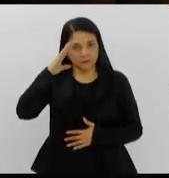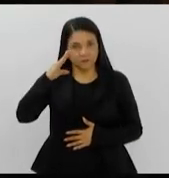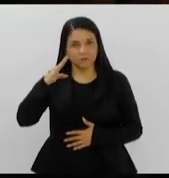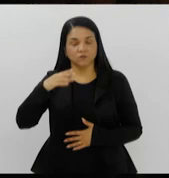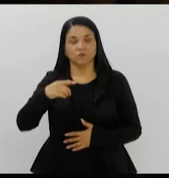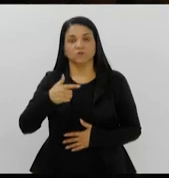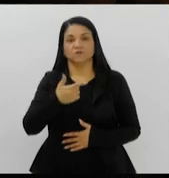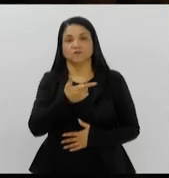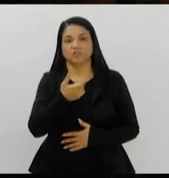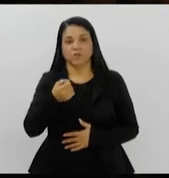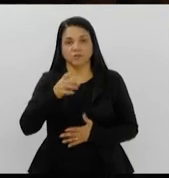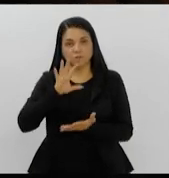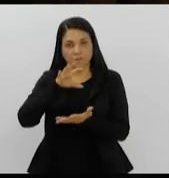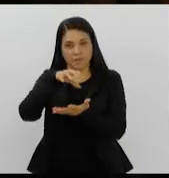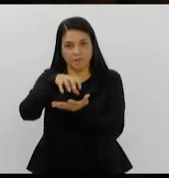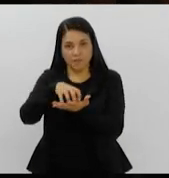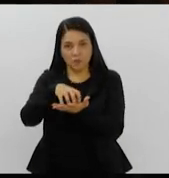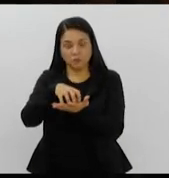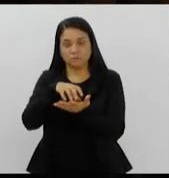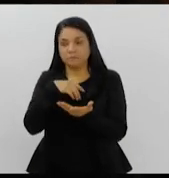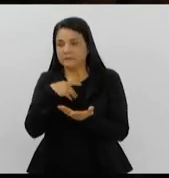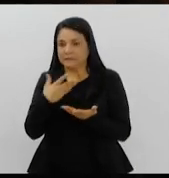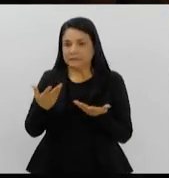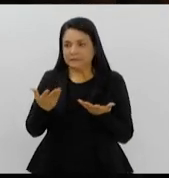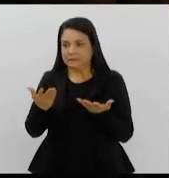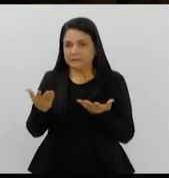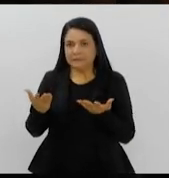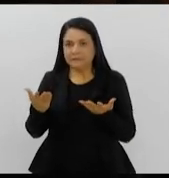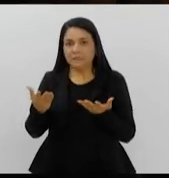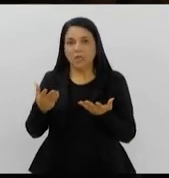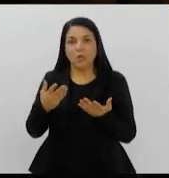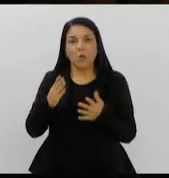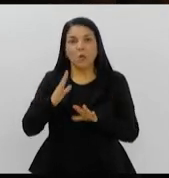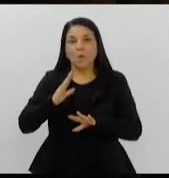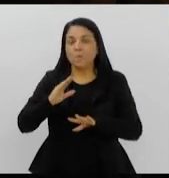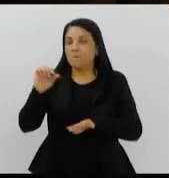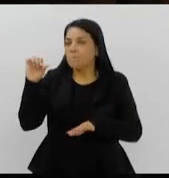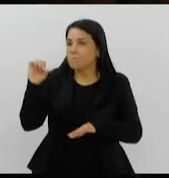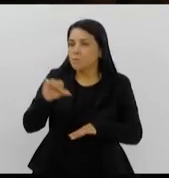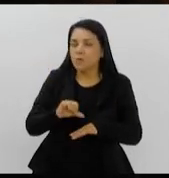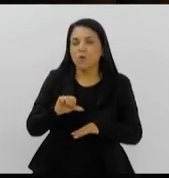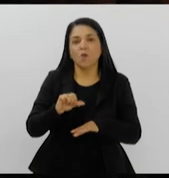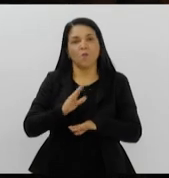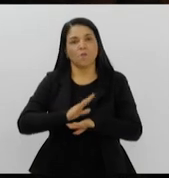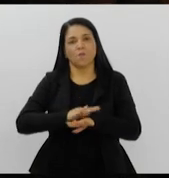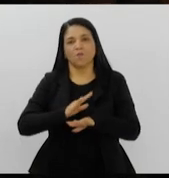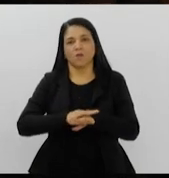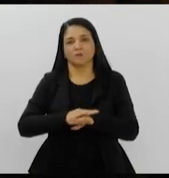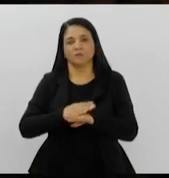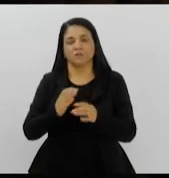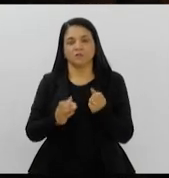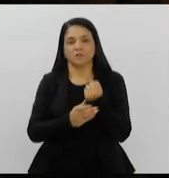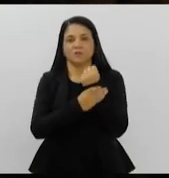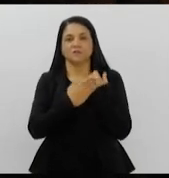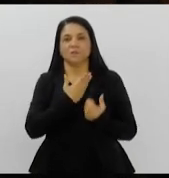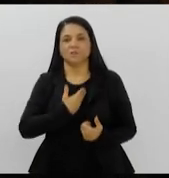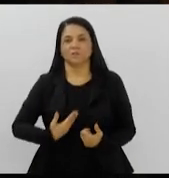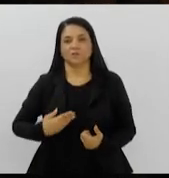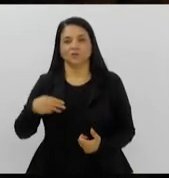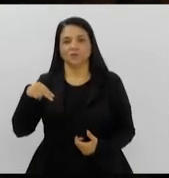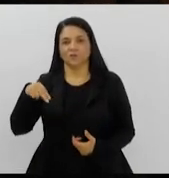É um dos piores momentos da segurança pública de Nova Iguaçu. Se a